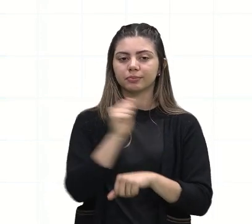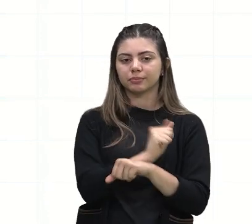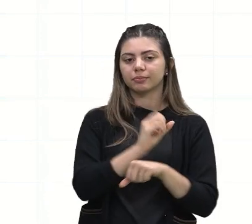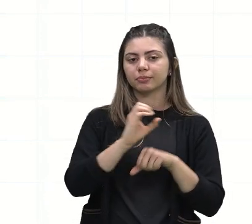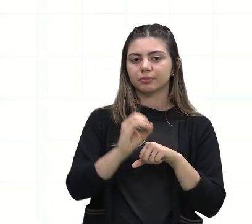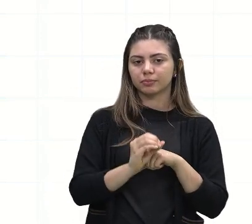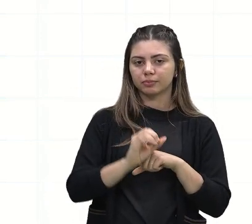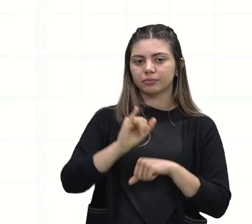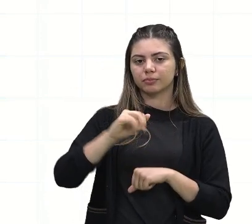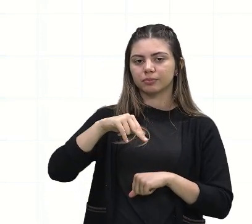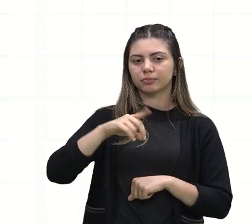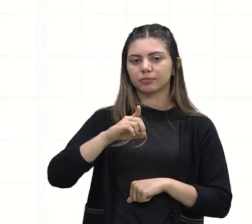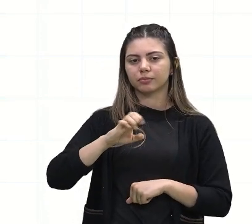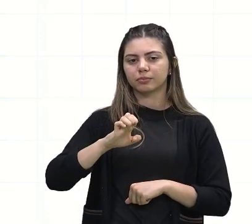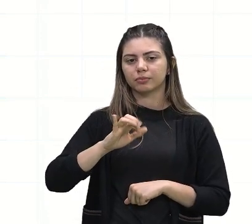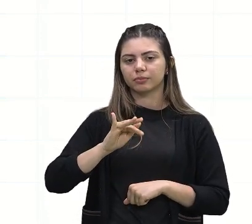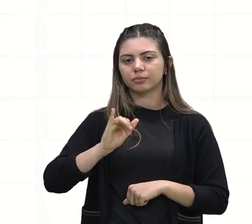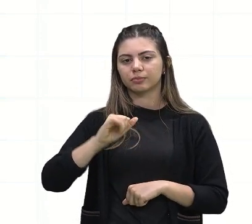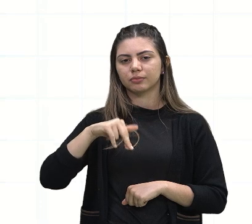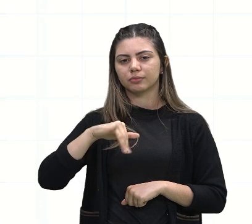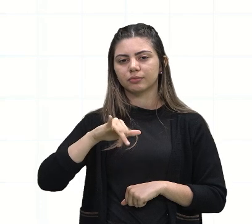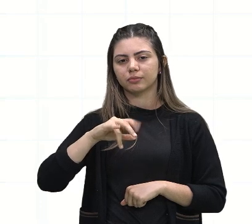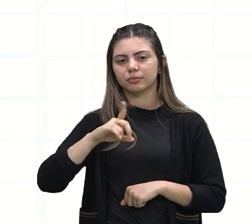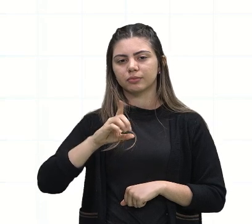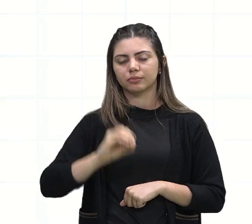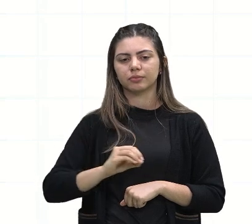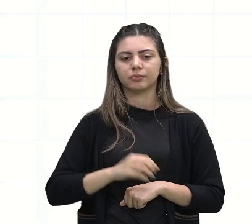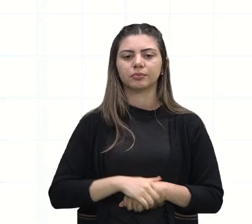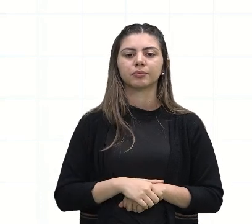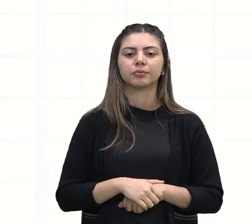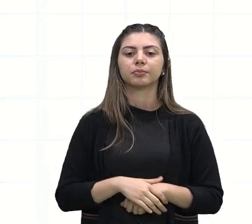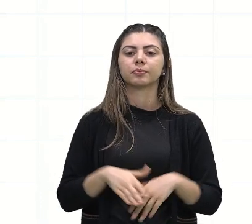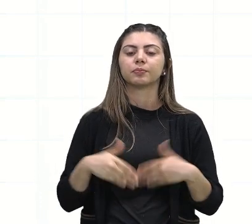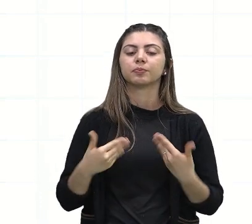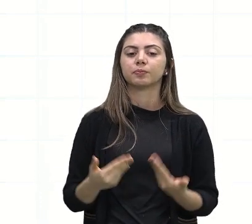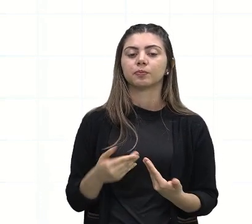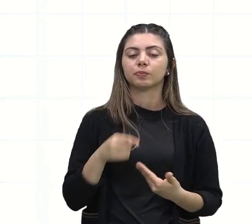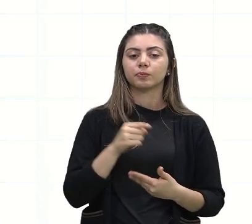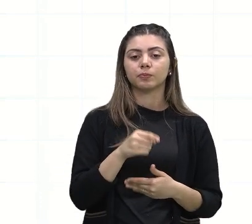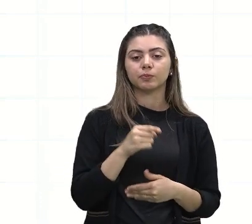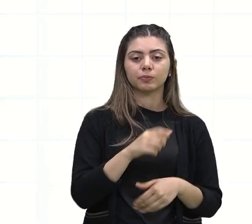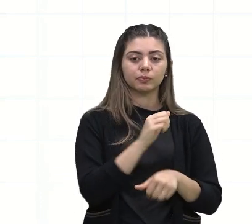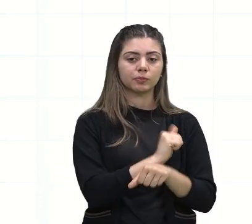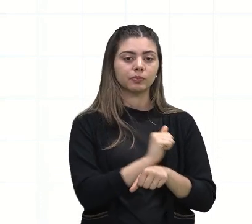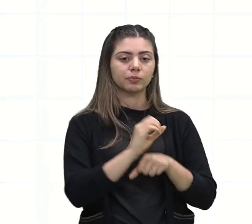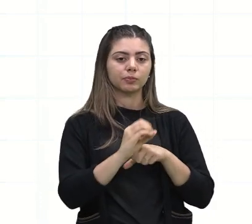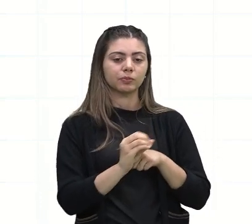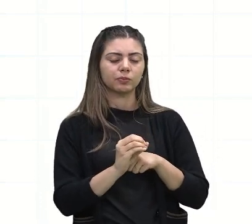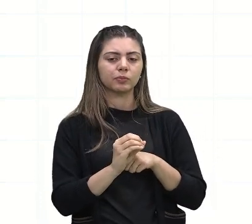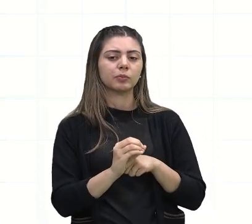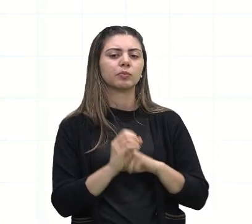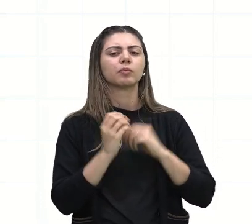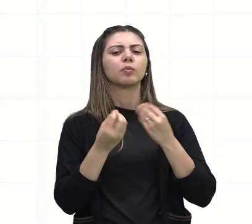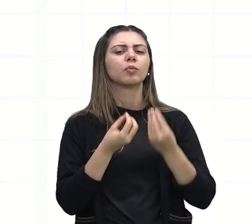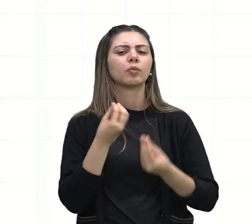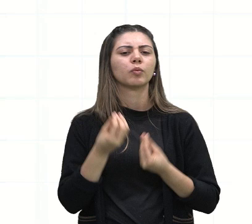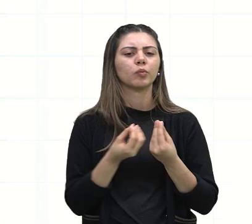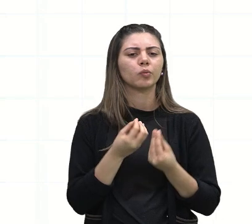né? Aqui, apesar da imprecisão, o artigo indefinido, ele transmite